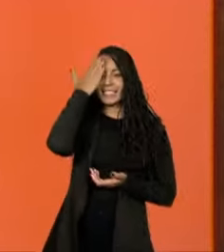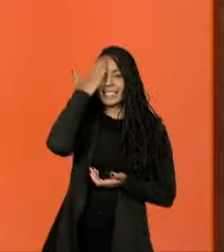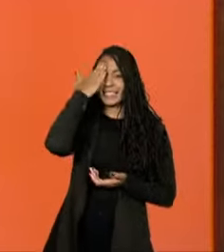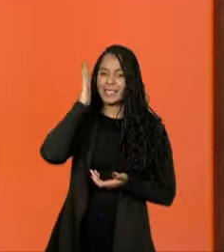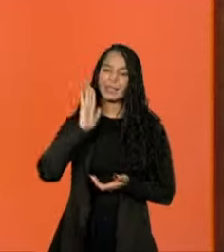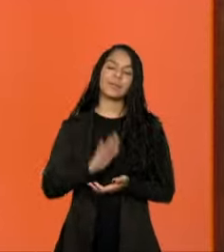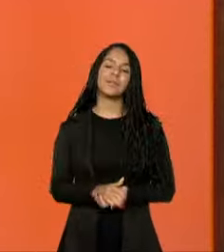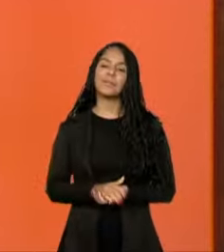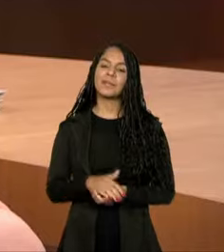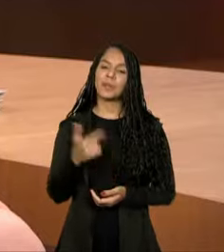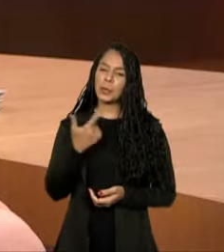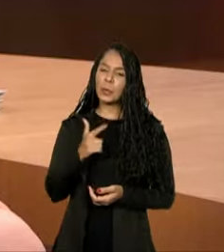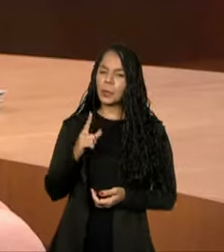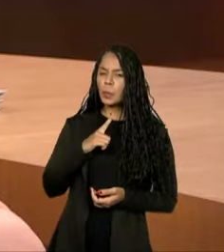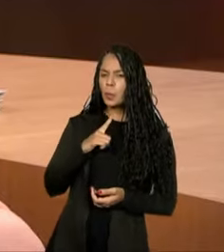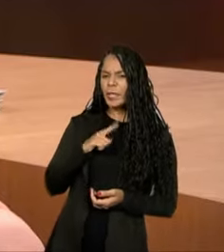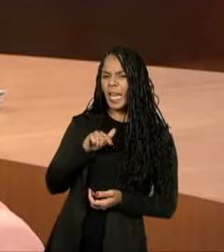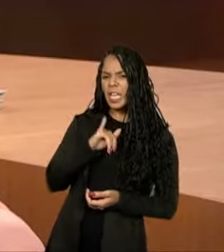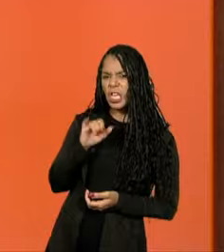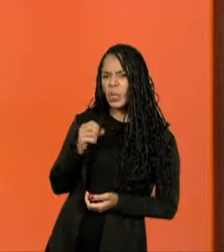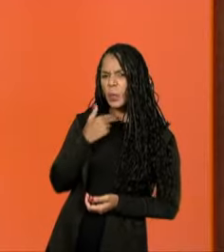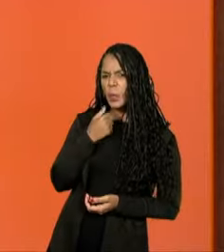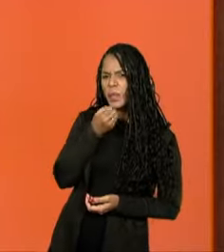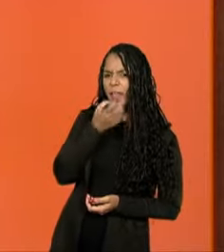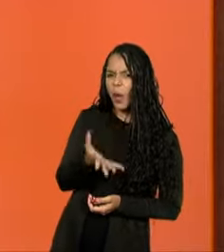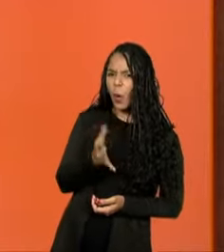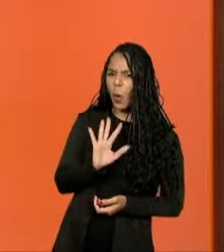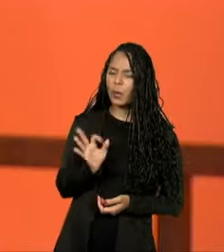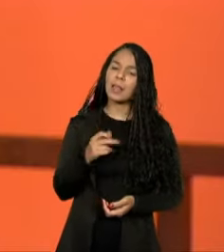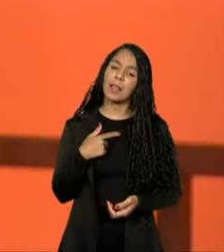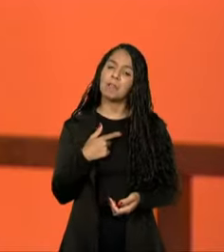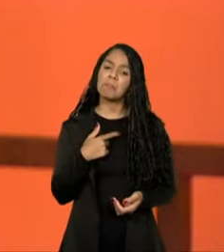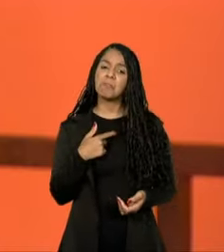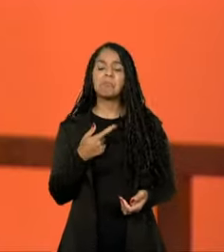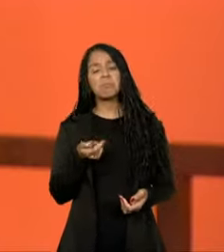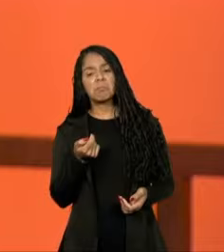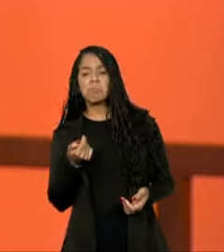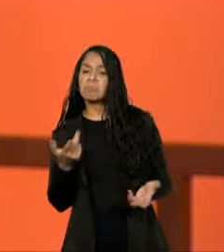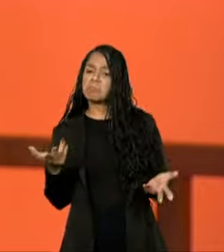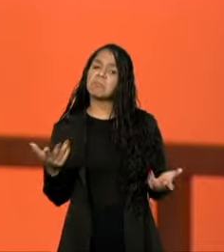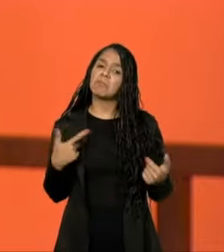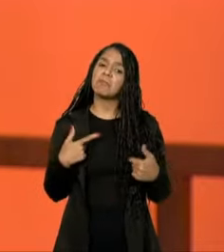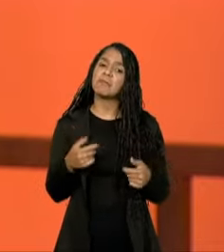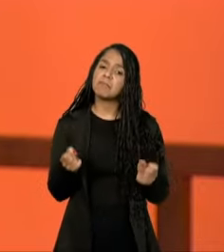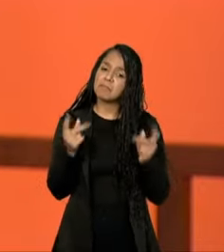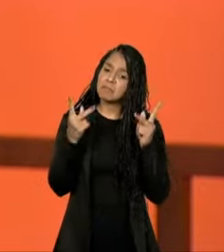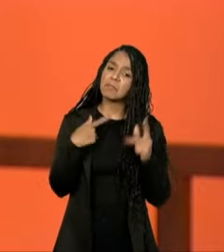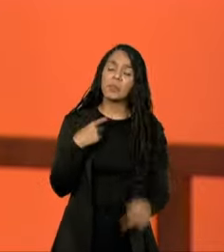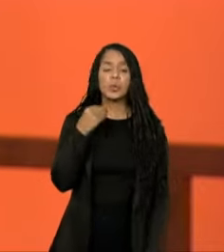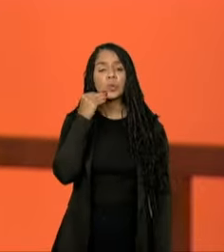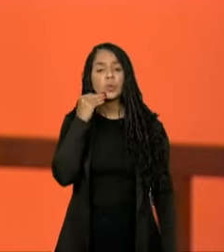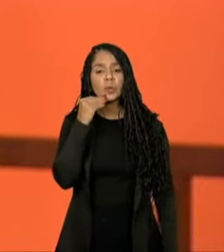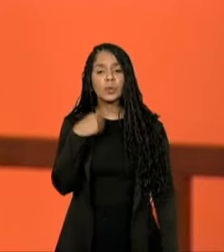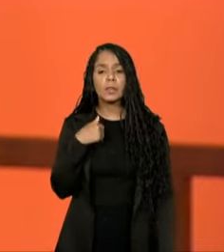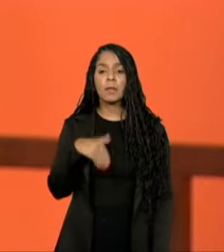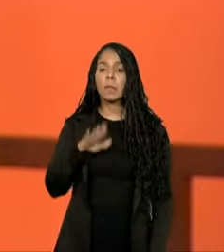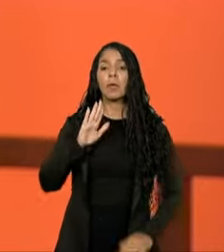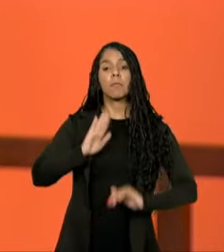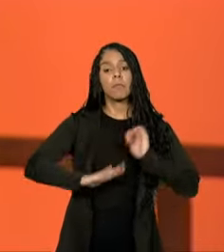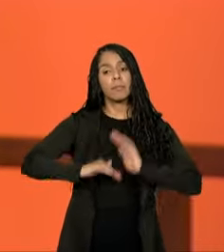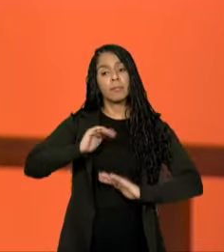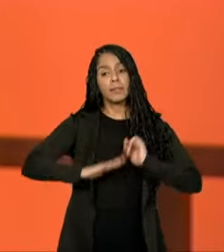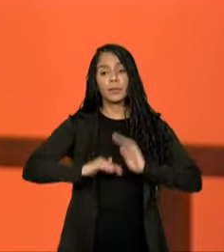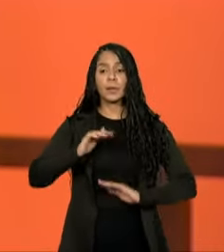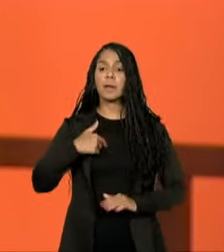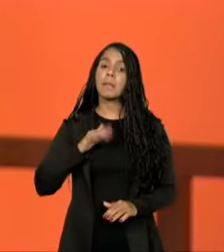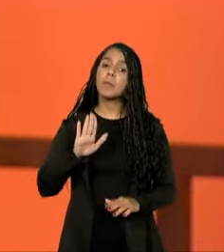essa, né? Não tem essa parada? Não tem? Neurótica. A gente fica um pouco. Mas assim, aí eu tentei levar para o lado mais profissional possível. Mas,